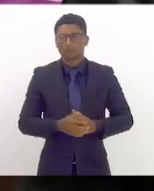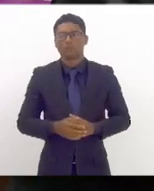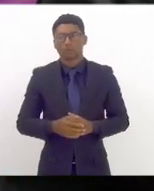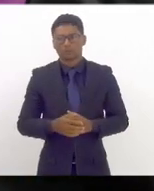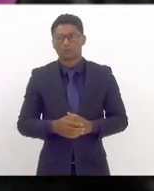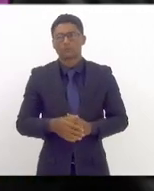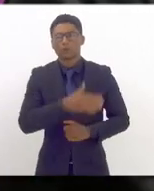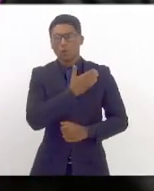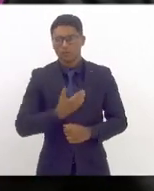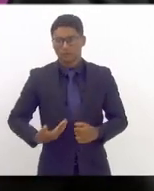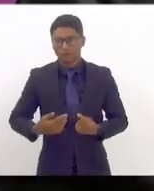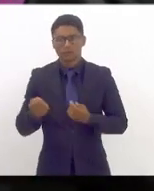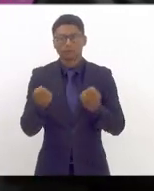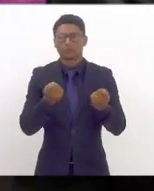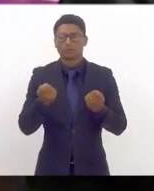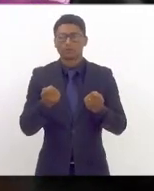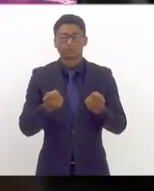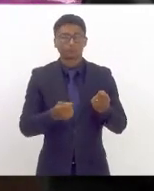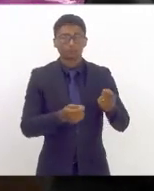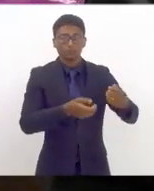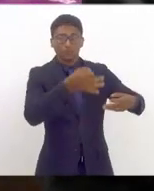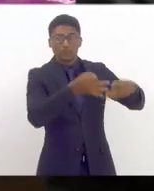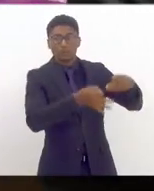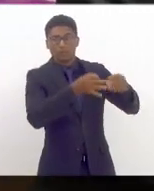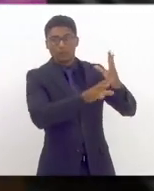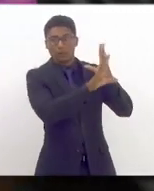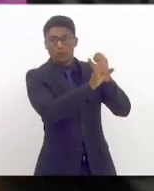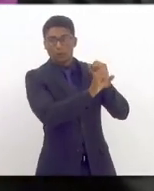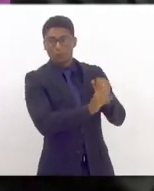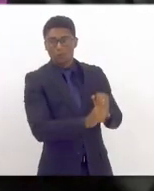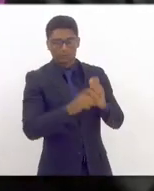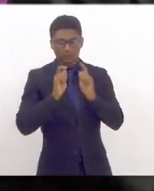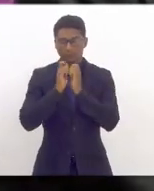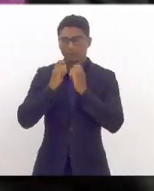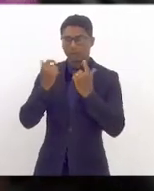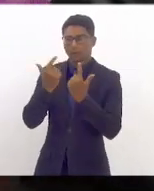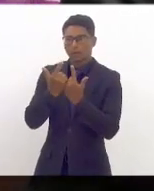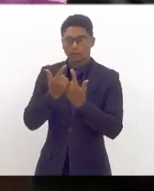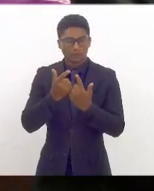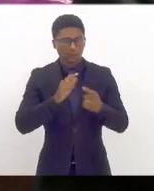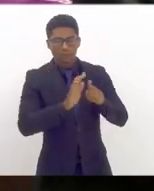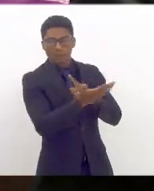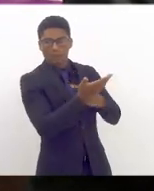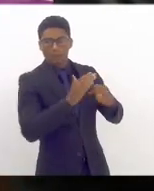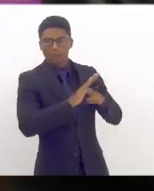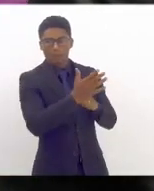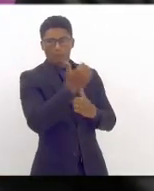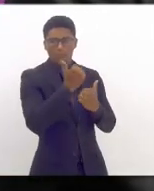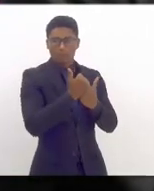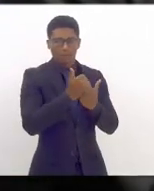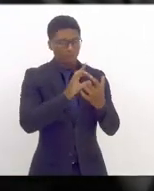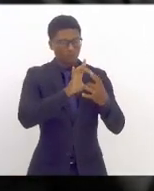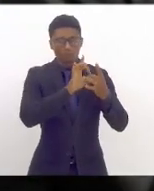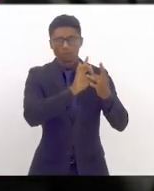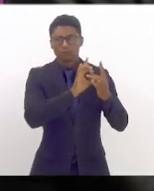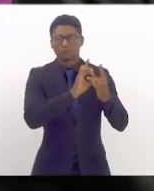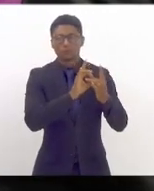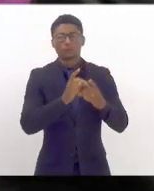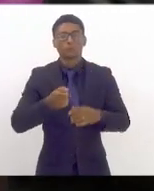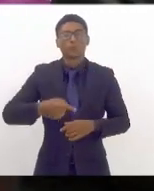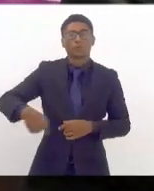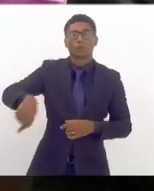Contas subsidia a Assembleia Legislativa Então não podemos Assembleia Legislativa